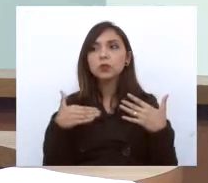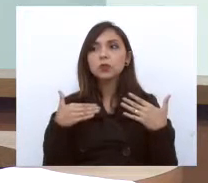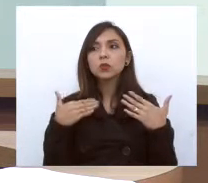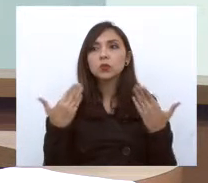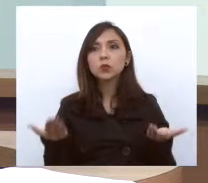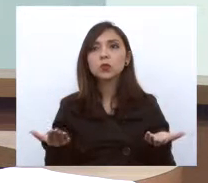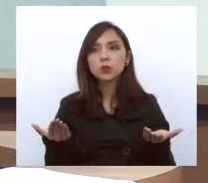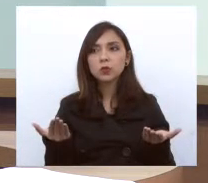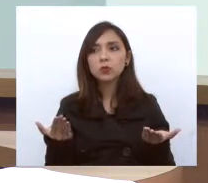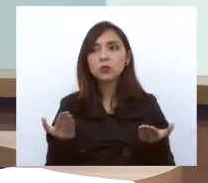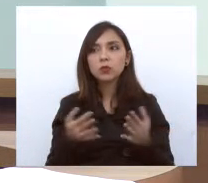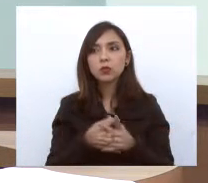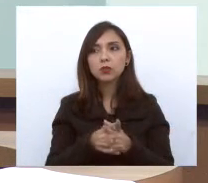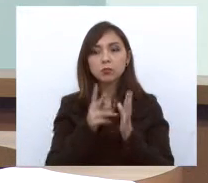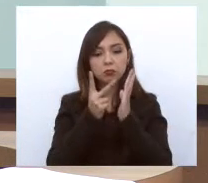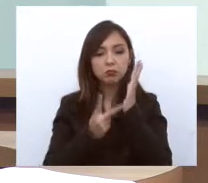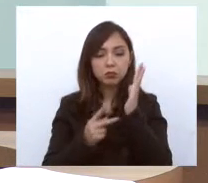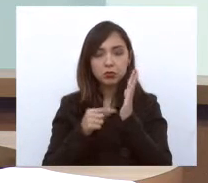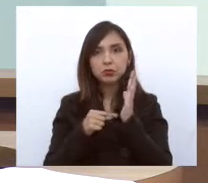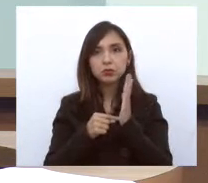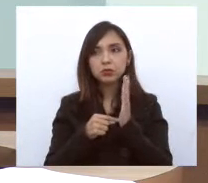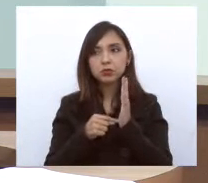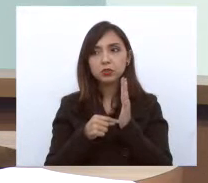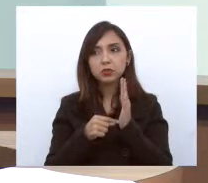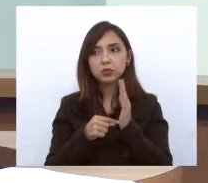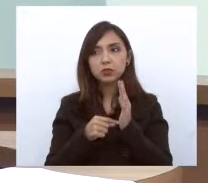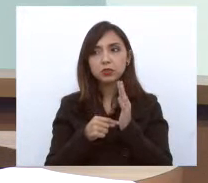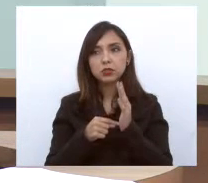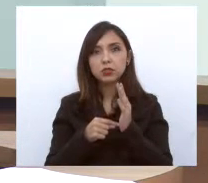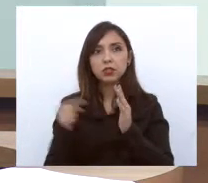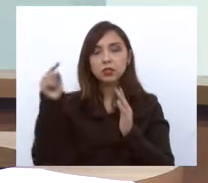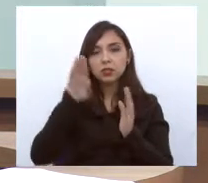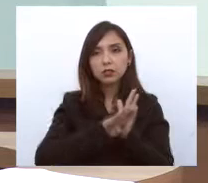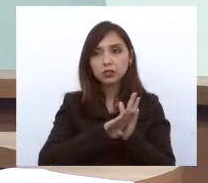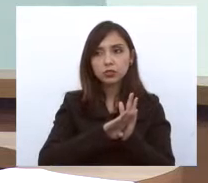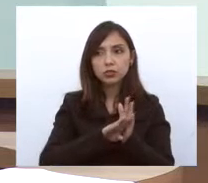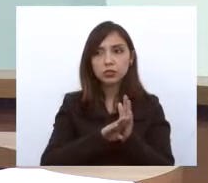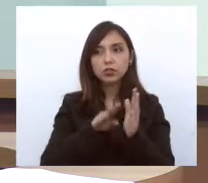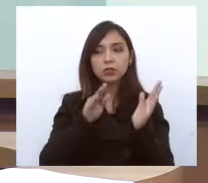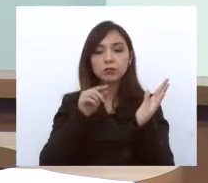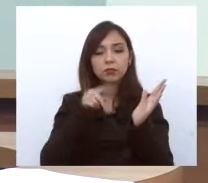rito que um projeto de lei ele adquire nessa casa na medida em que ele é